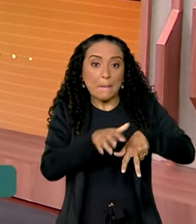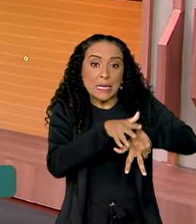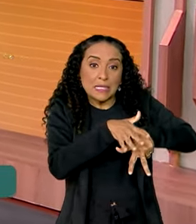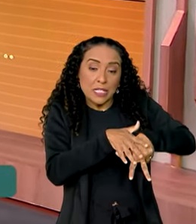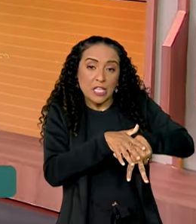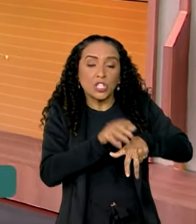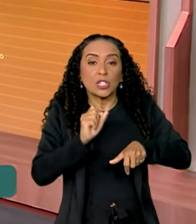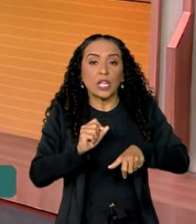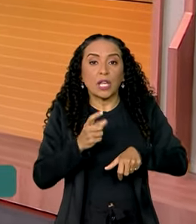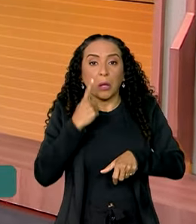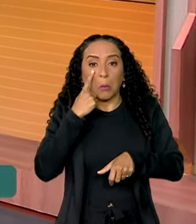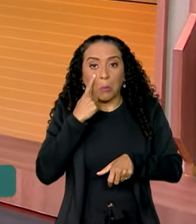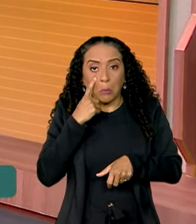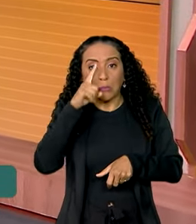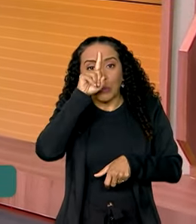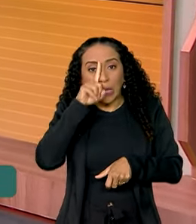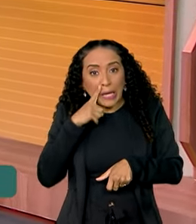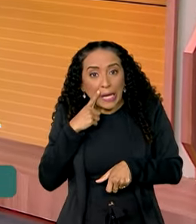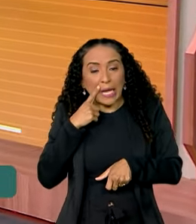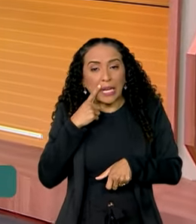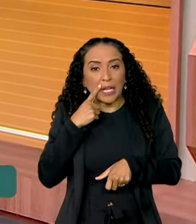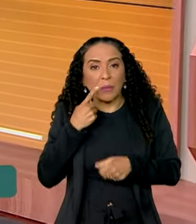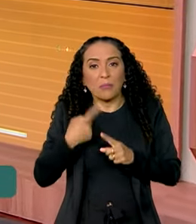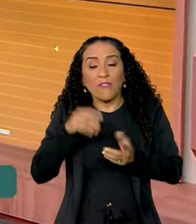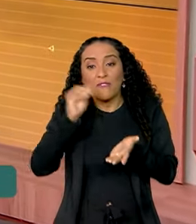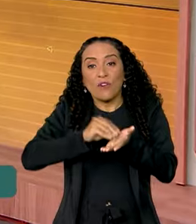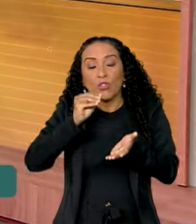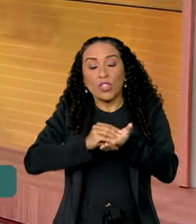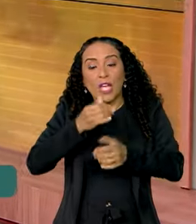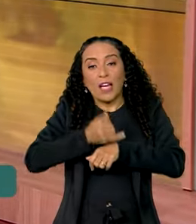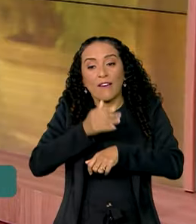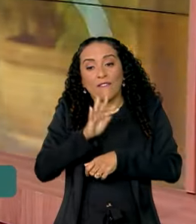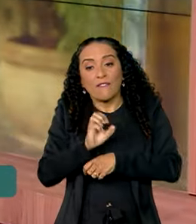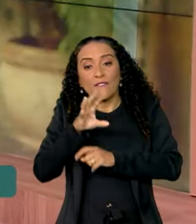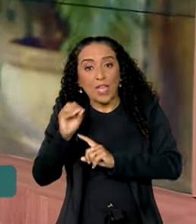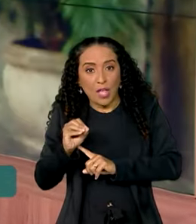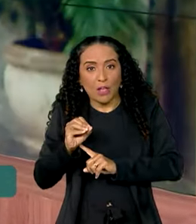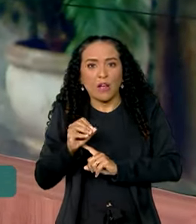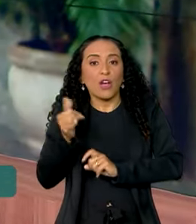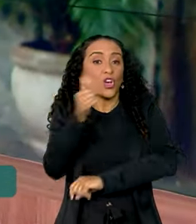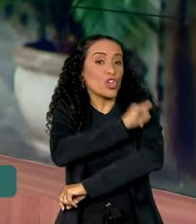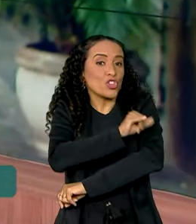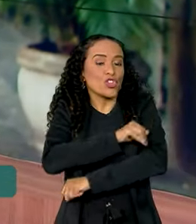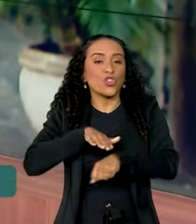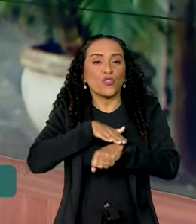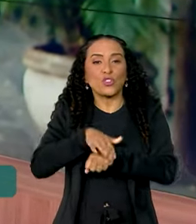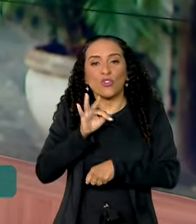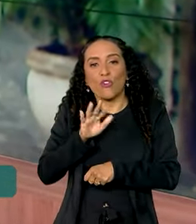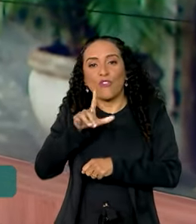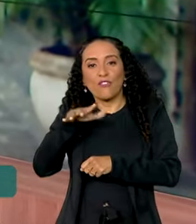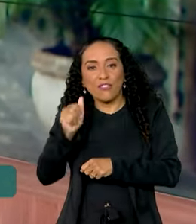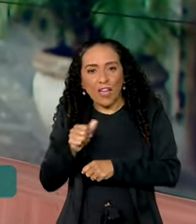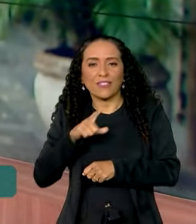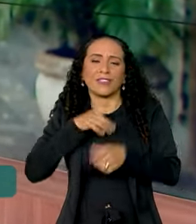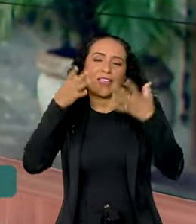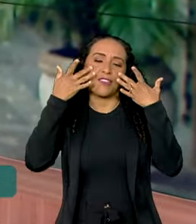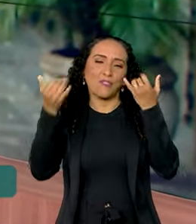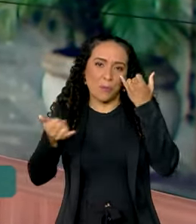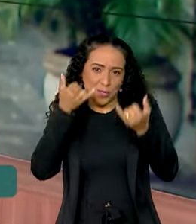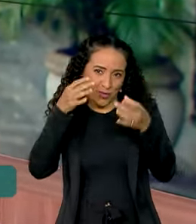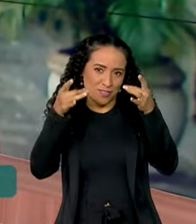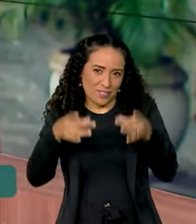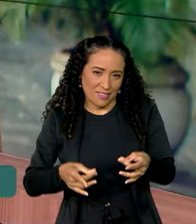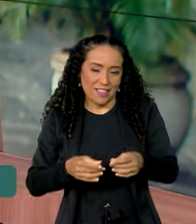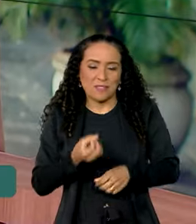para pacientes com anemia por deficiência de Ferro Vamos ao Rio de Janeiro conversar com Flávia Grossi que tem Unos detalhes pra